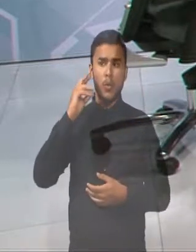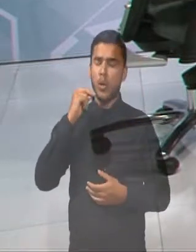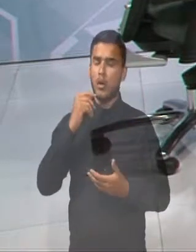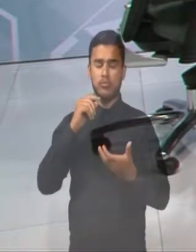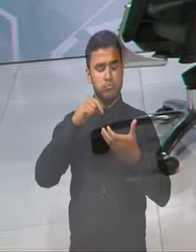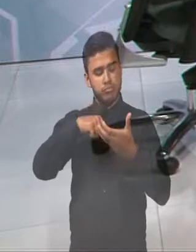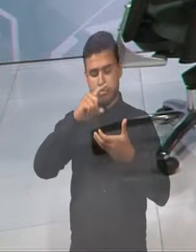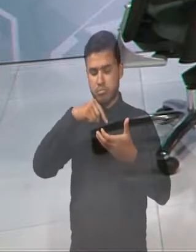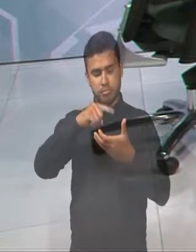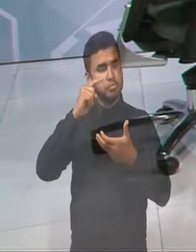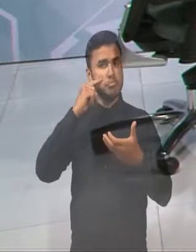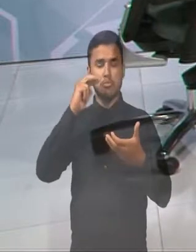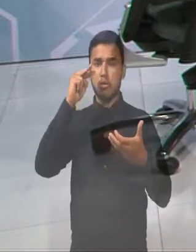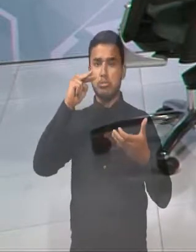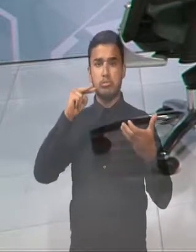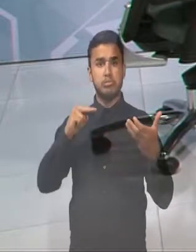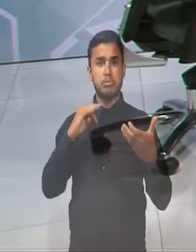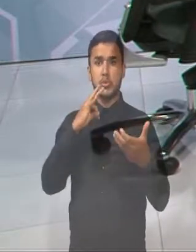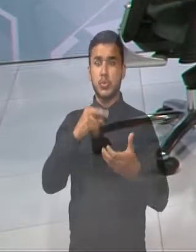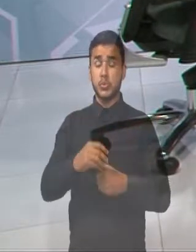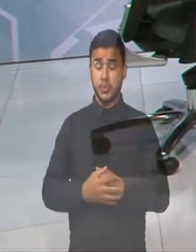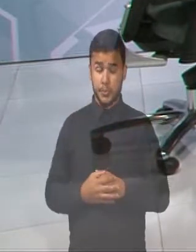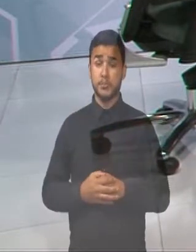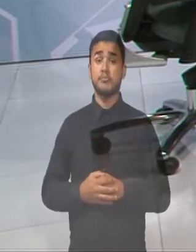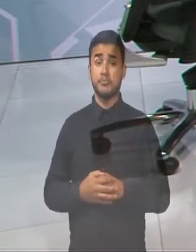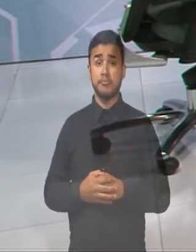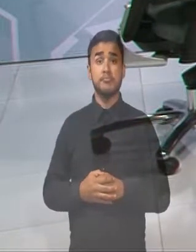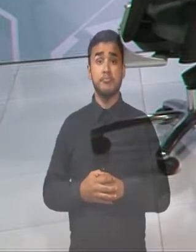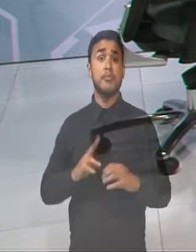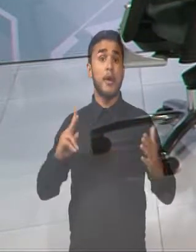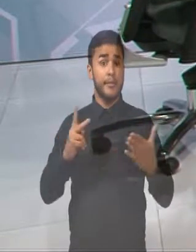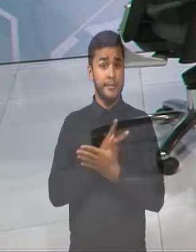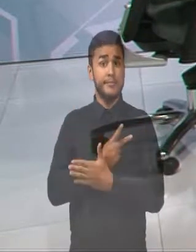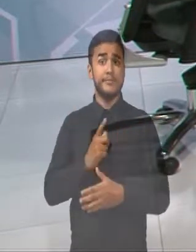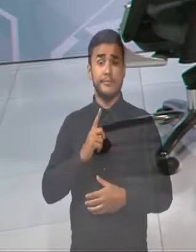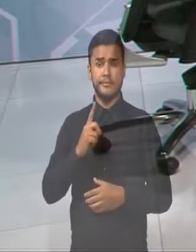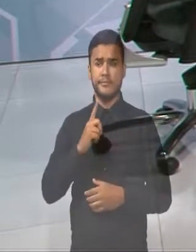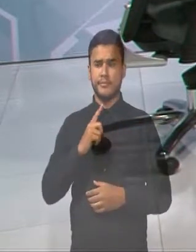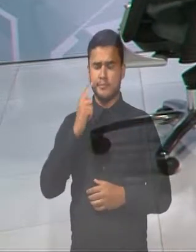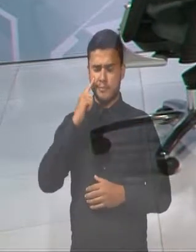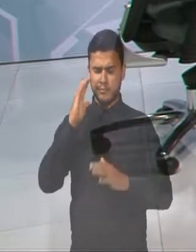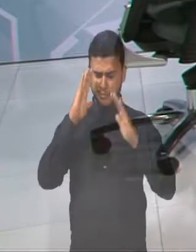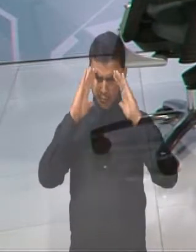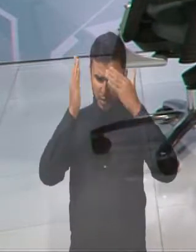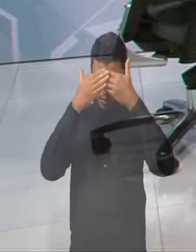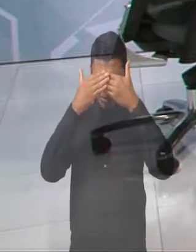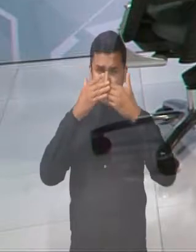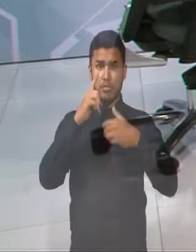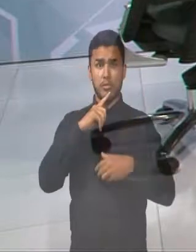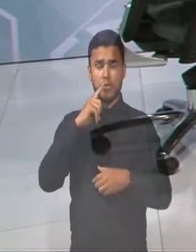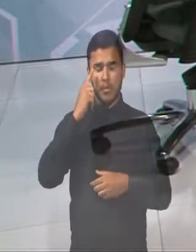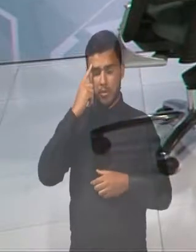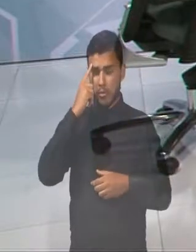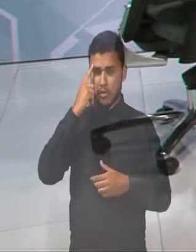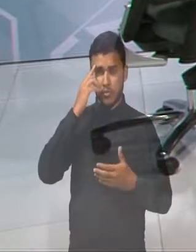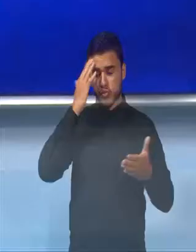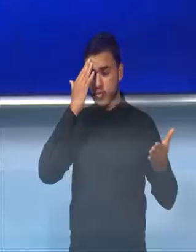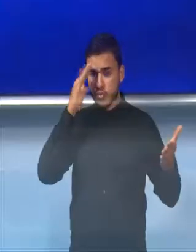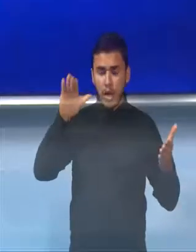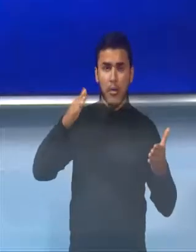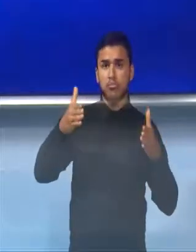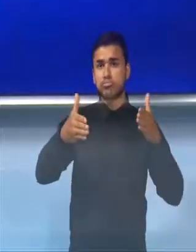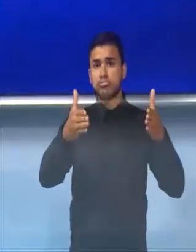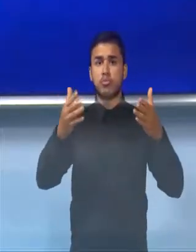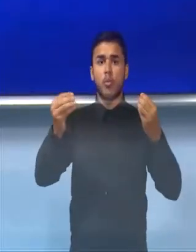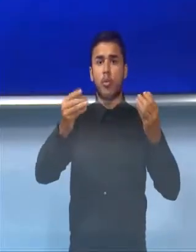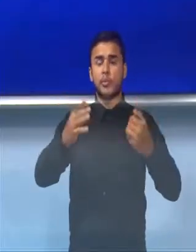os discursos, né? E isso está criando uma Isso orienta ou desorienta? Desorienta. Né?